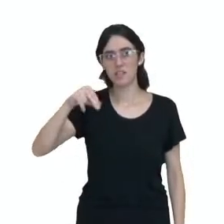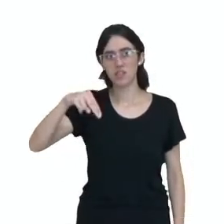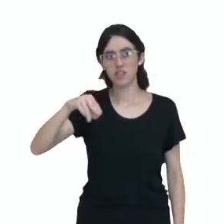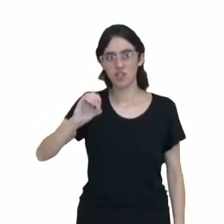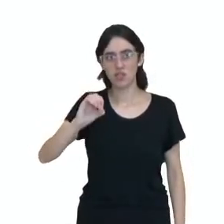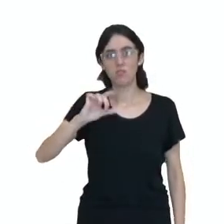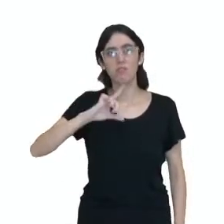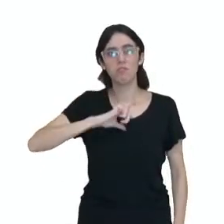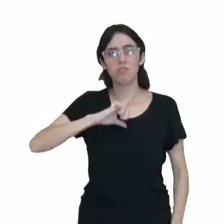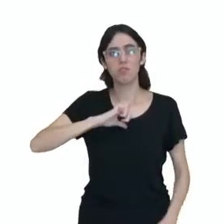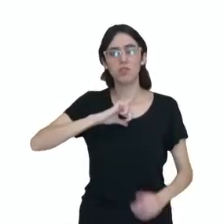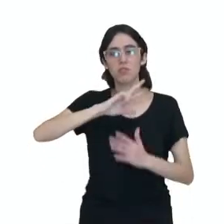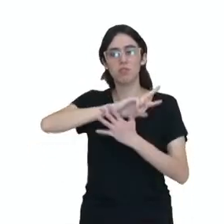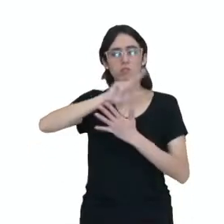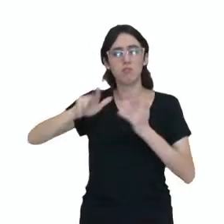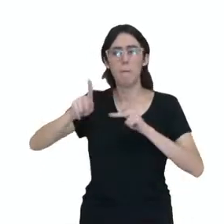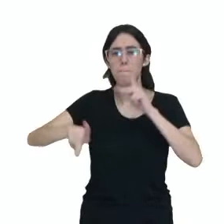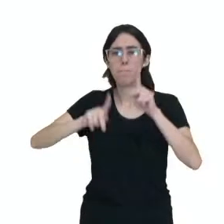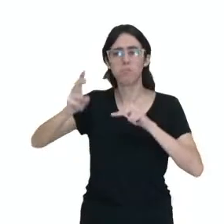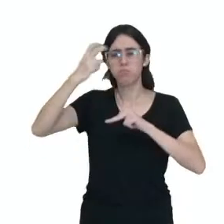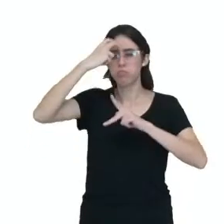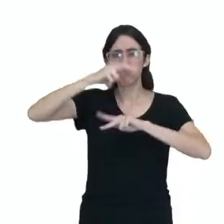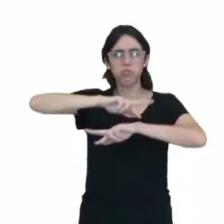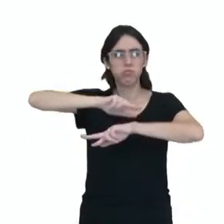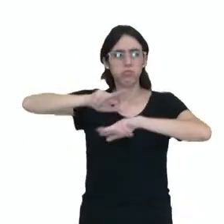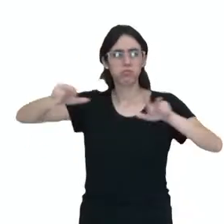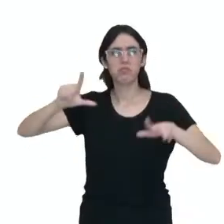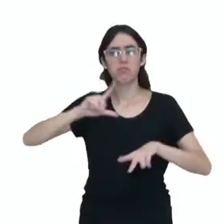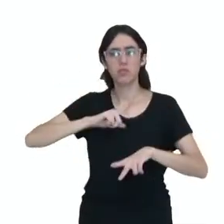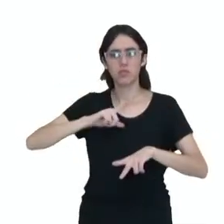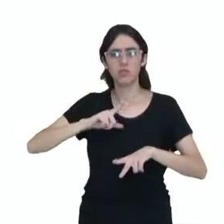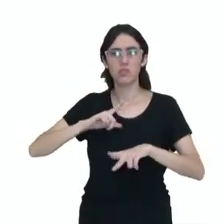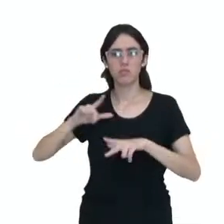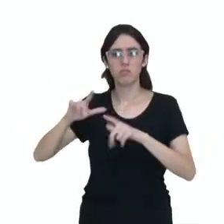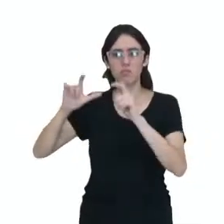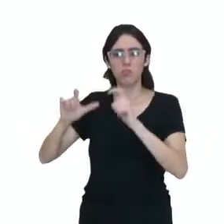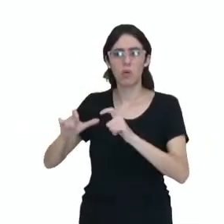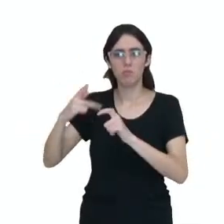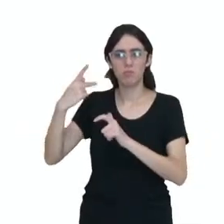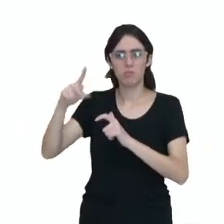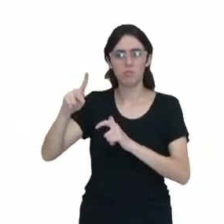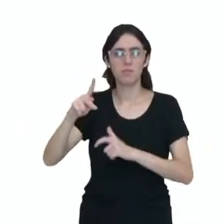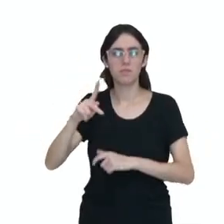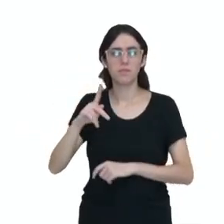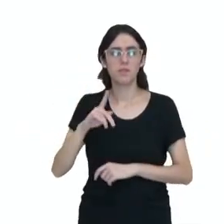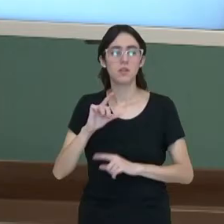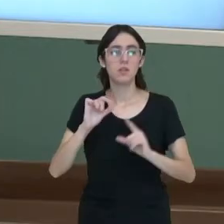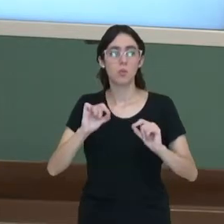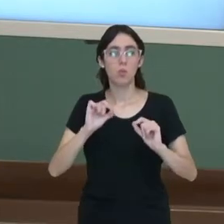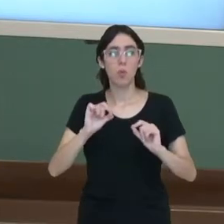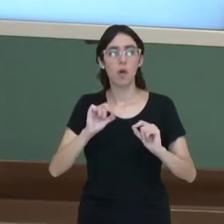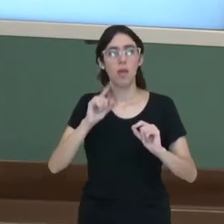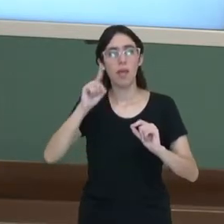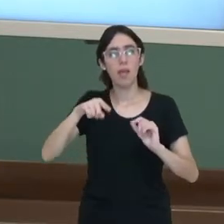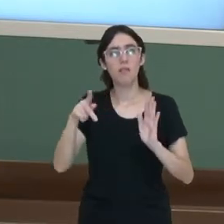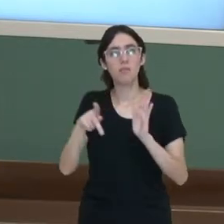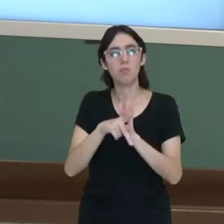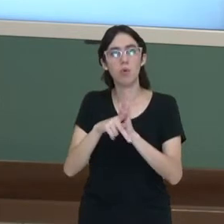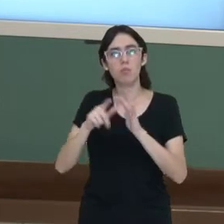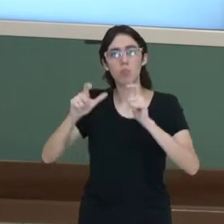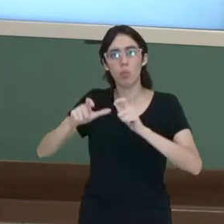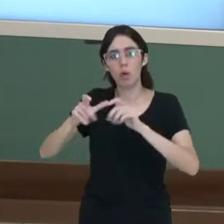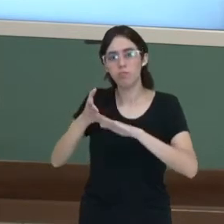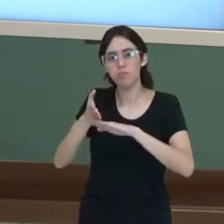Constantinopla, sua capital, tinha uma posição geográfica privilegiada, inclusive ela era considerada a passagem do Oriente. O